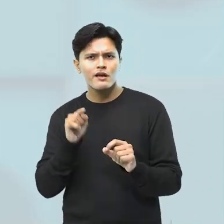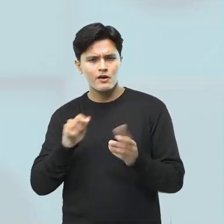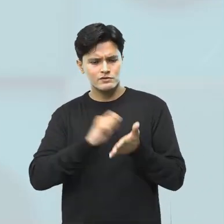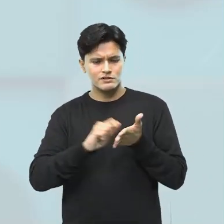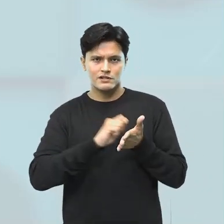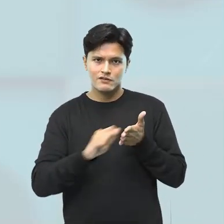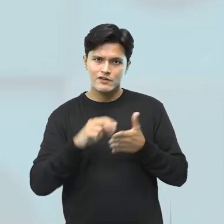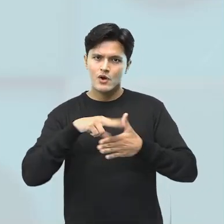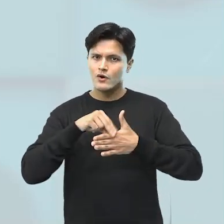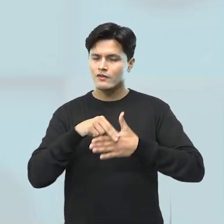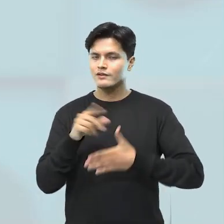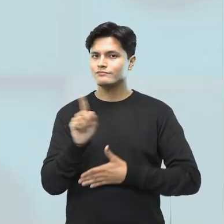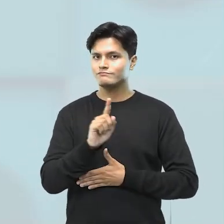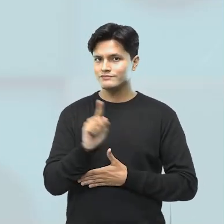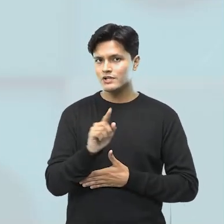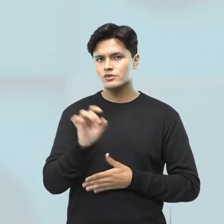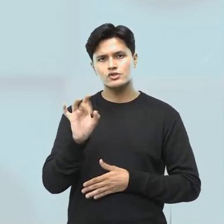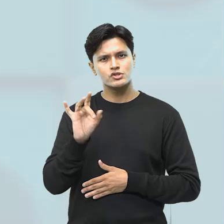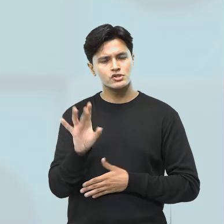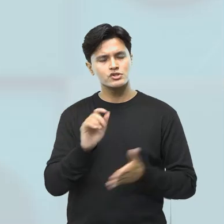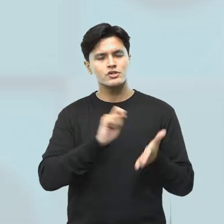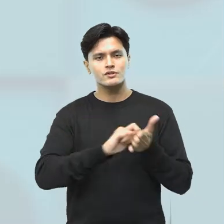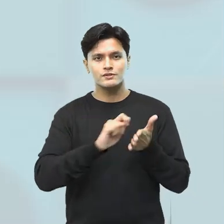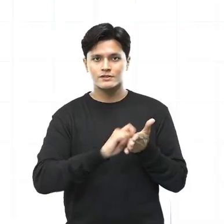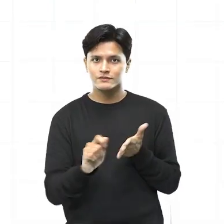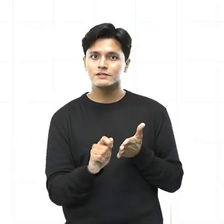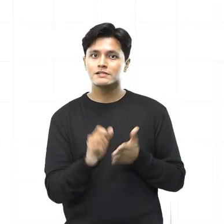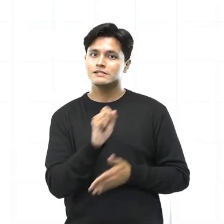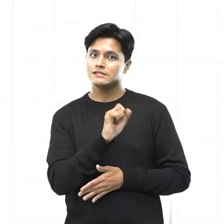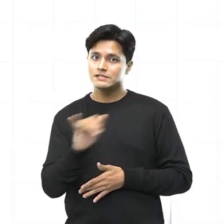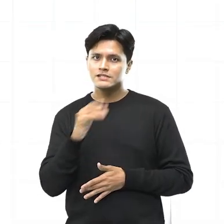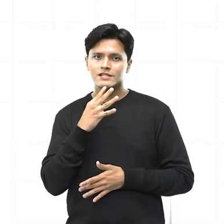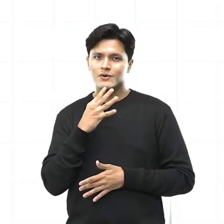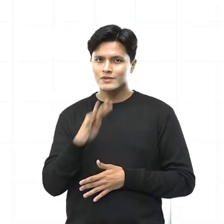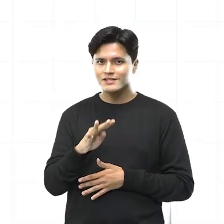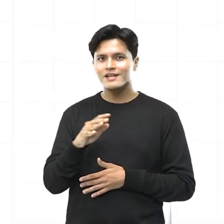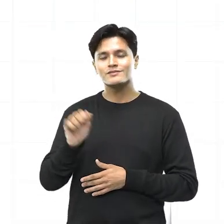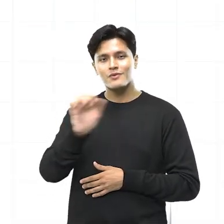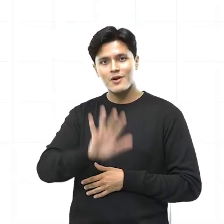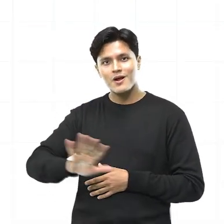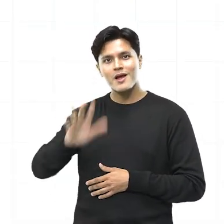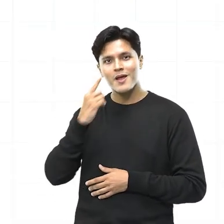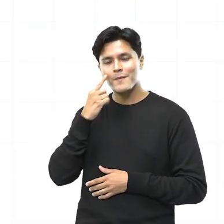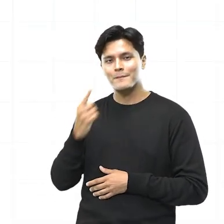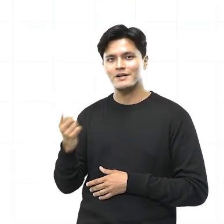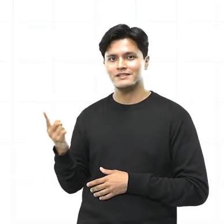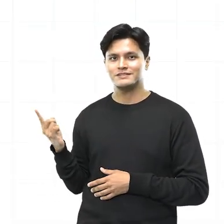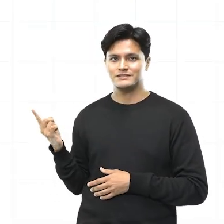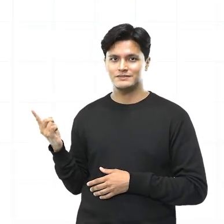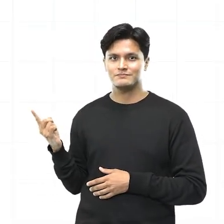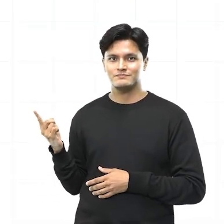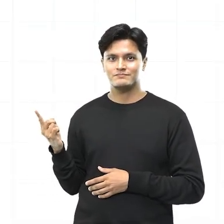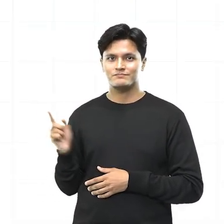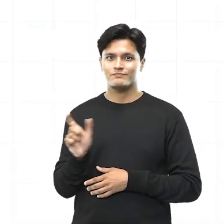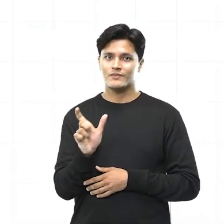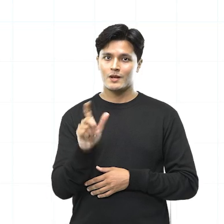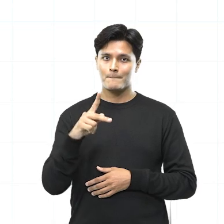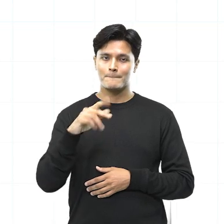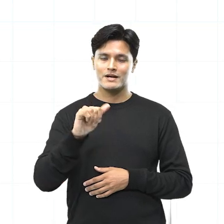só, para quem não conhece, vejam só a imagem, ó. Patativa